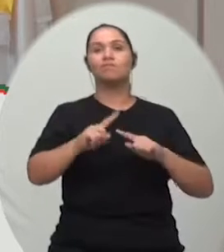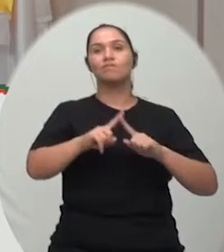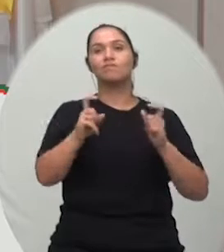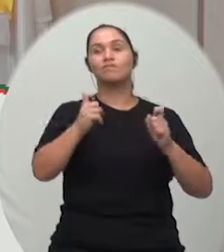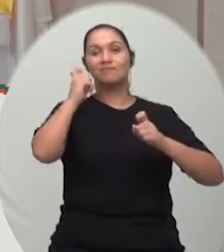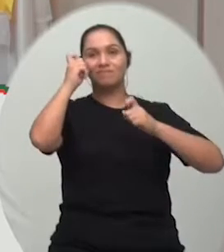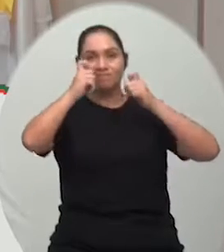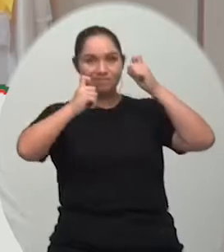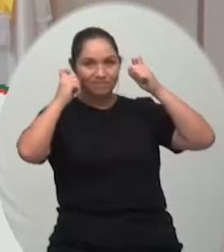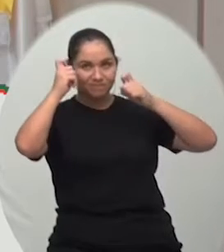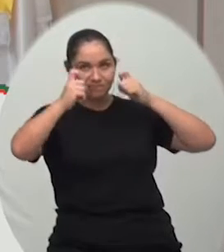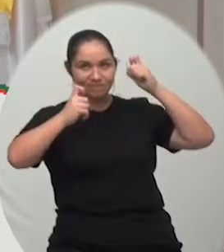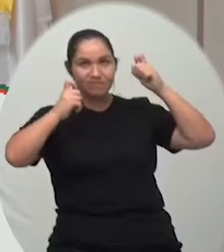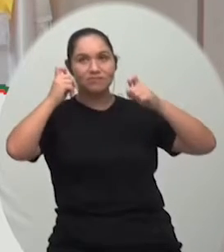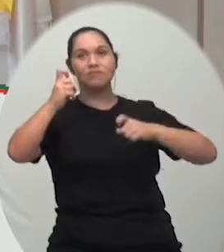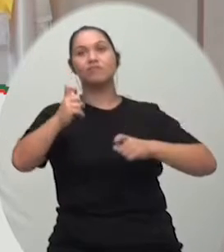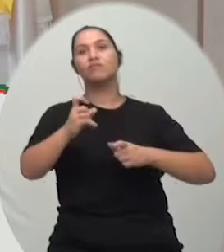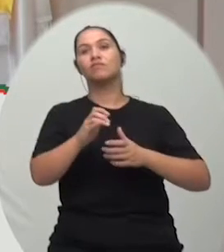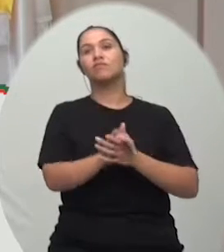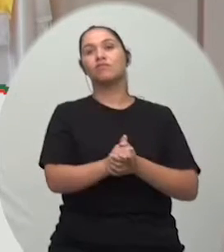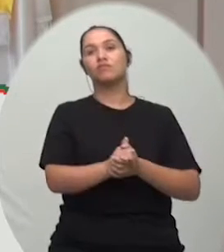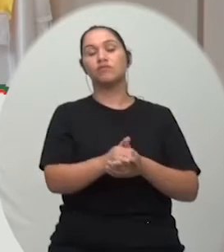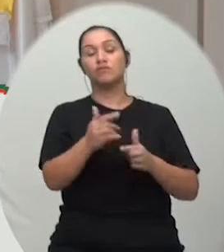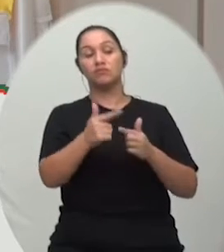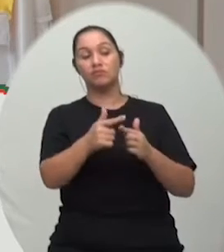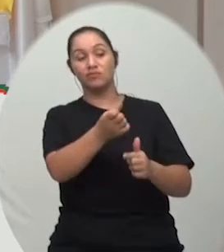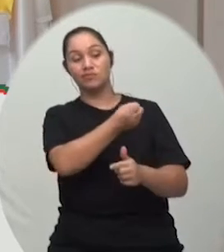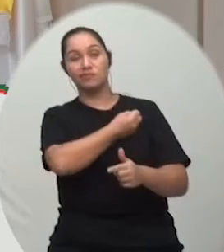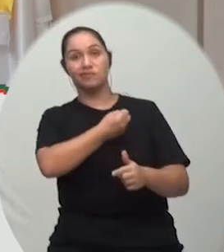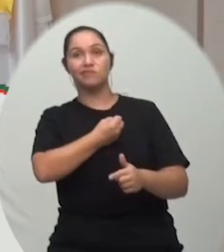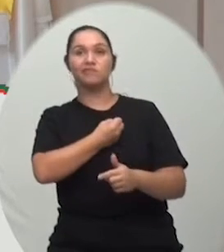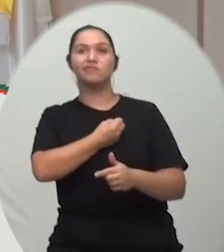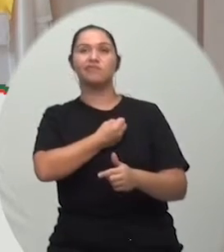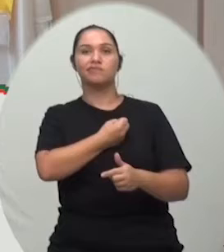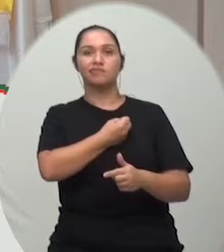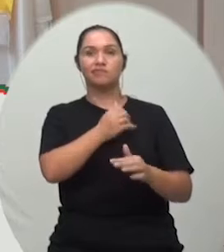preocupação é esse limite de família atendida,